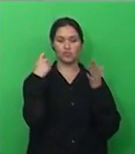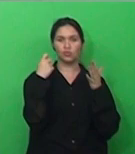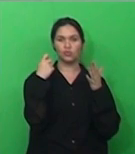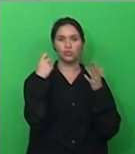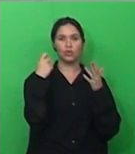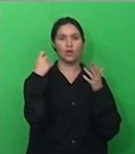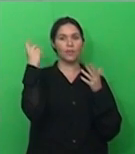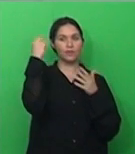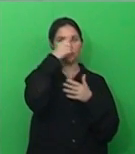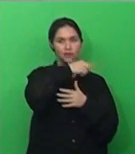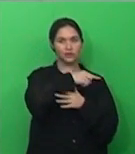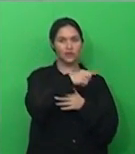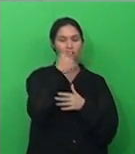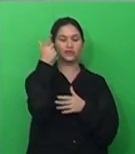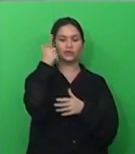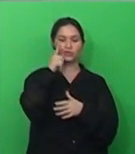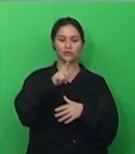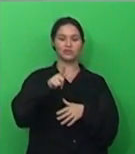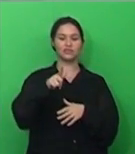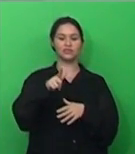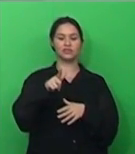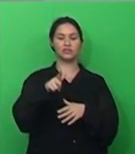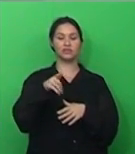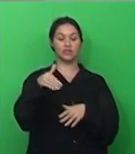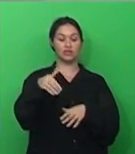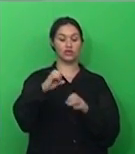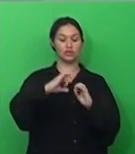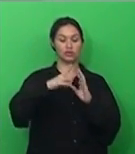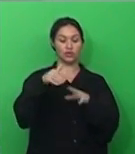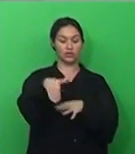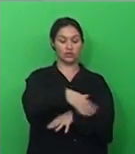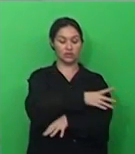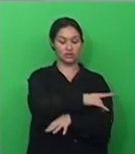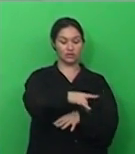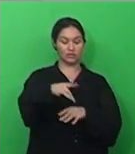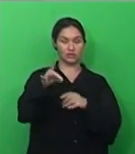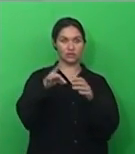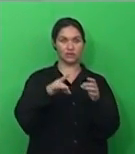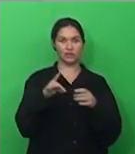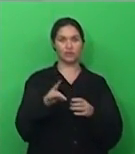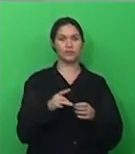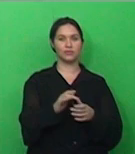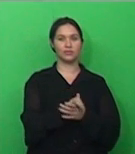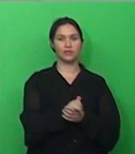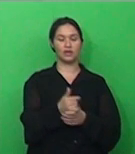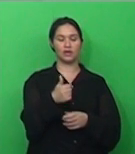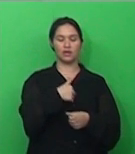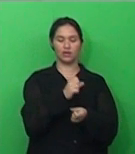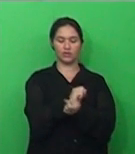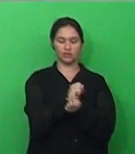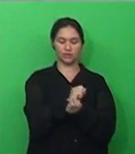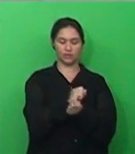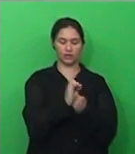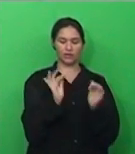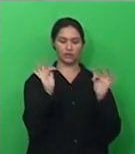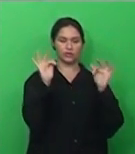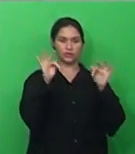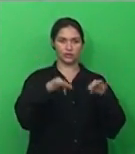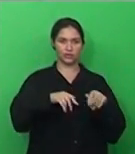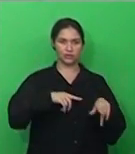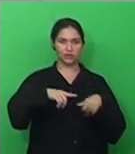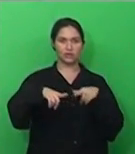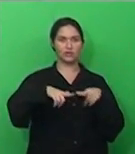esperamos que, ao final dessa gestão, nós venhamos aqui e vamos agradecê-lo e